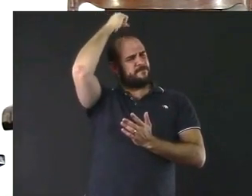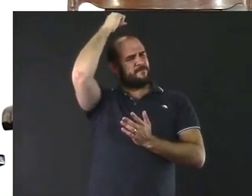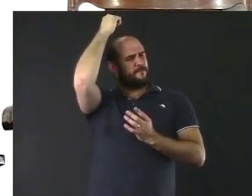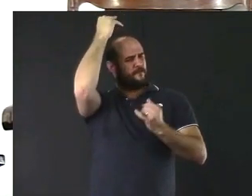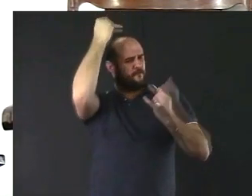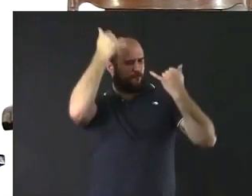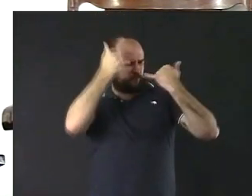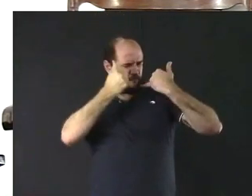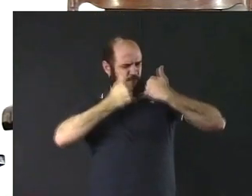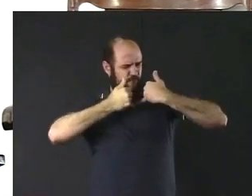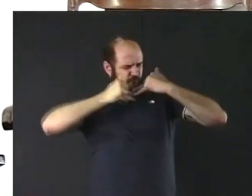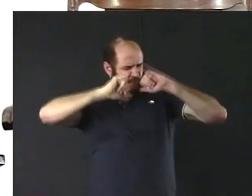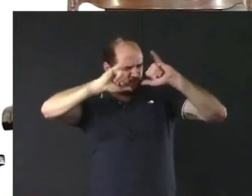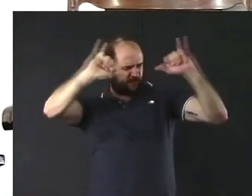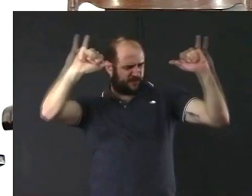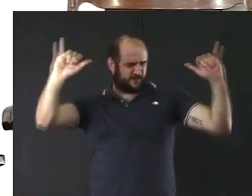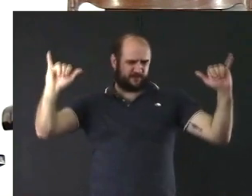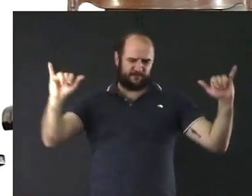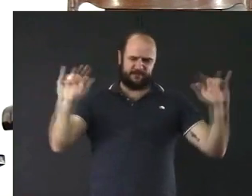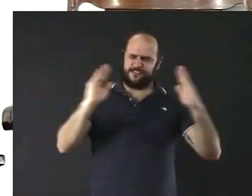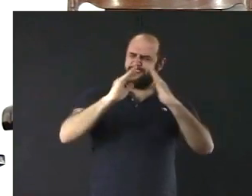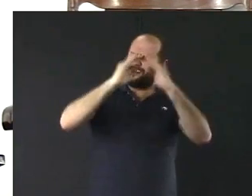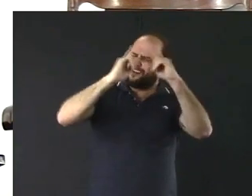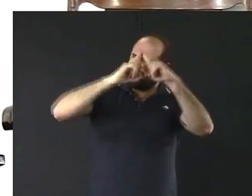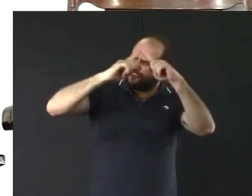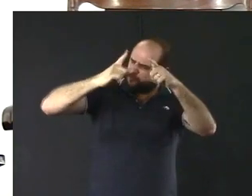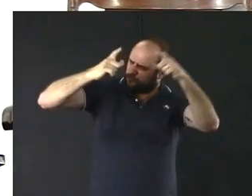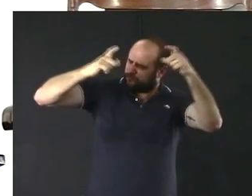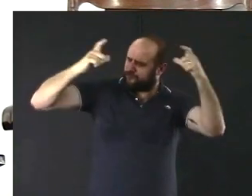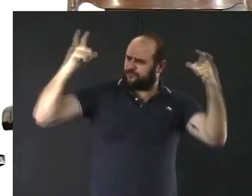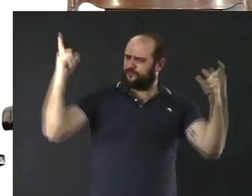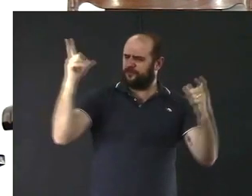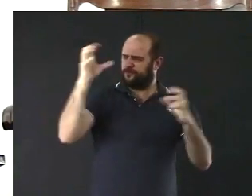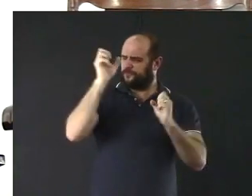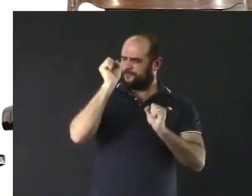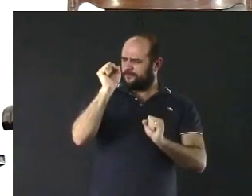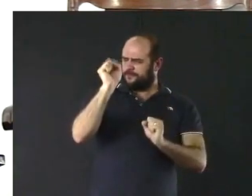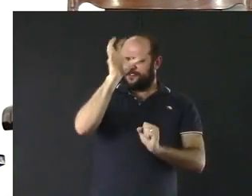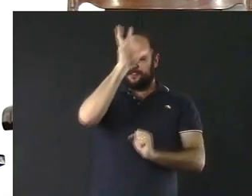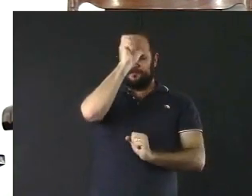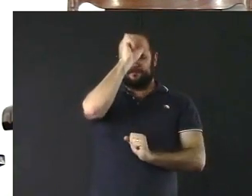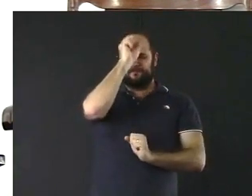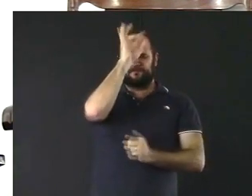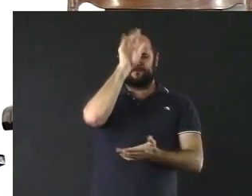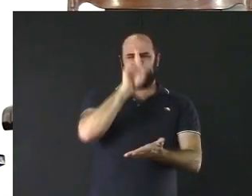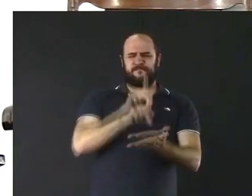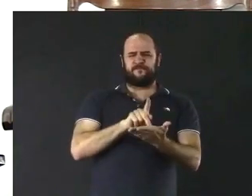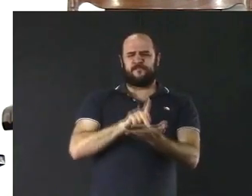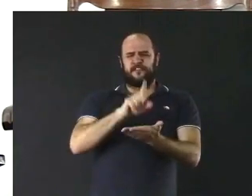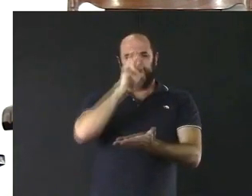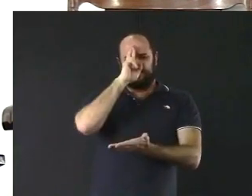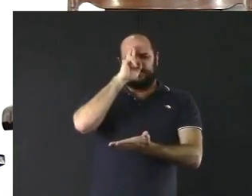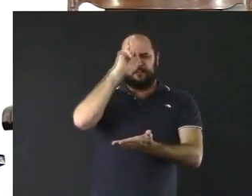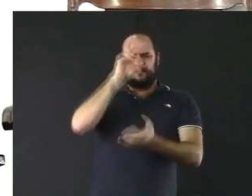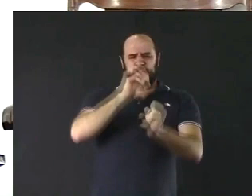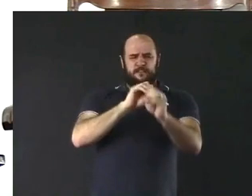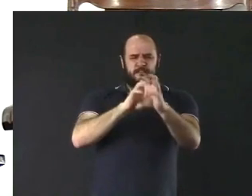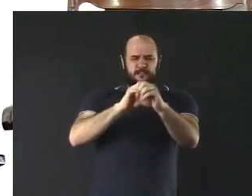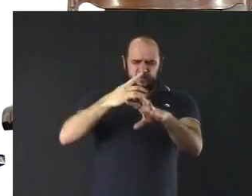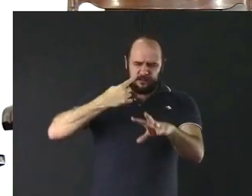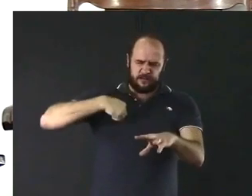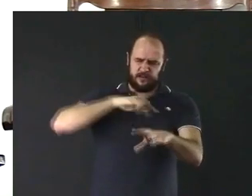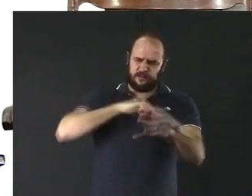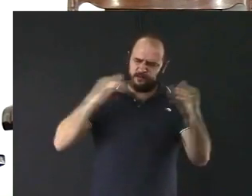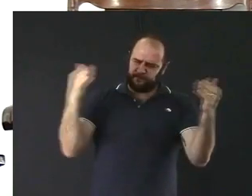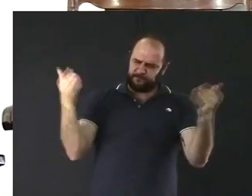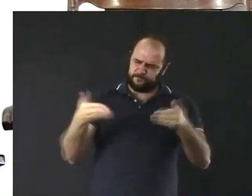coração, edifica a nossa vida, ajuda-nos a compreender a realidade que o Senhor quer nos ensinar